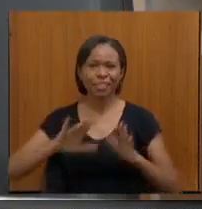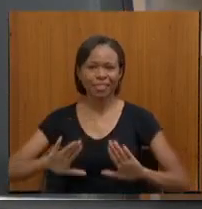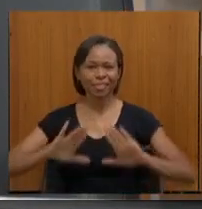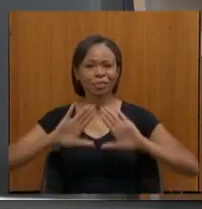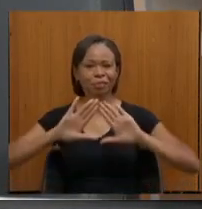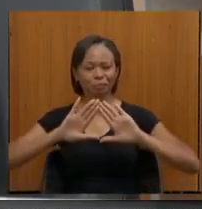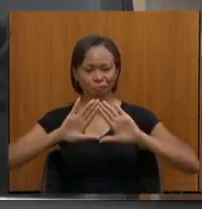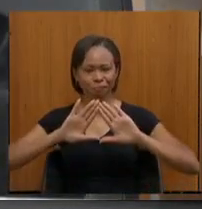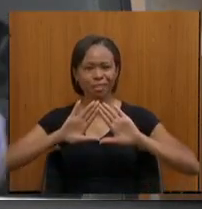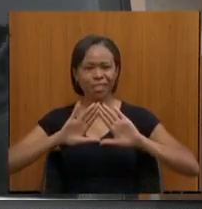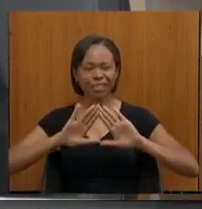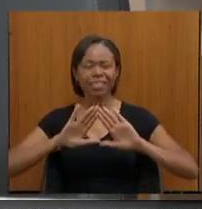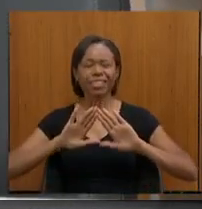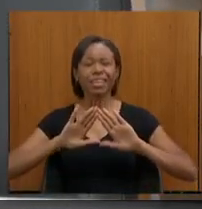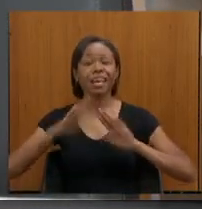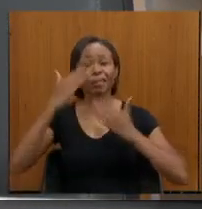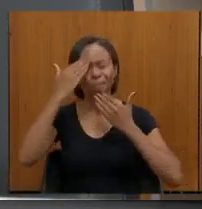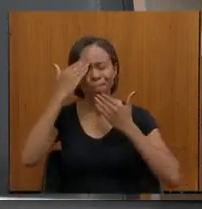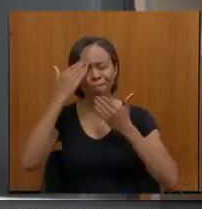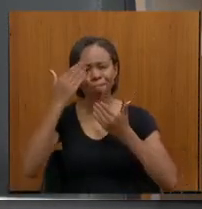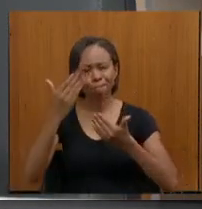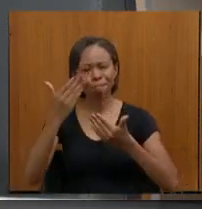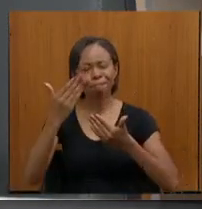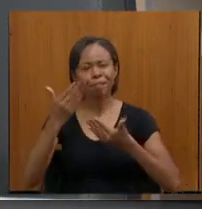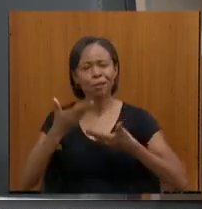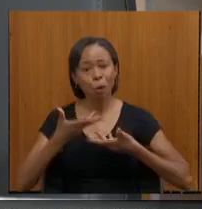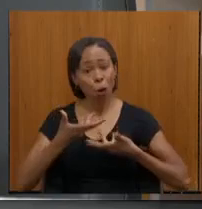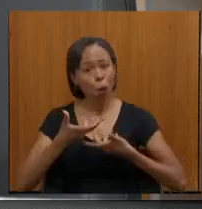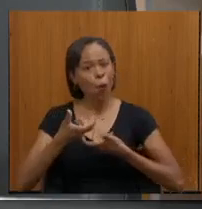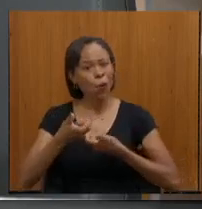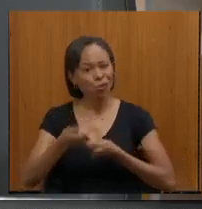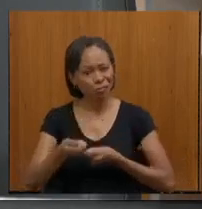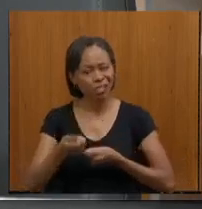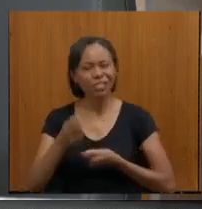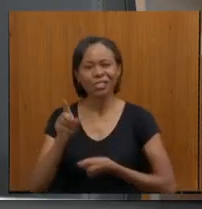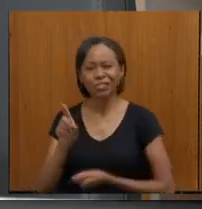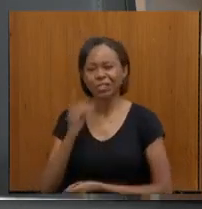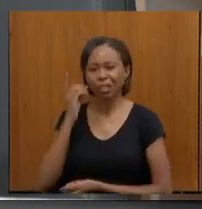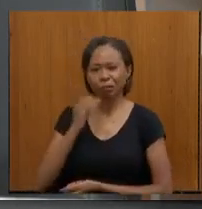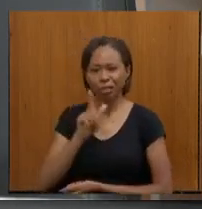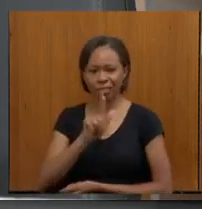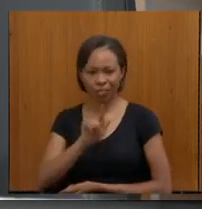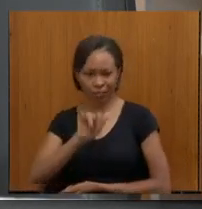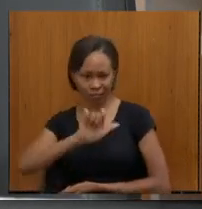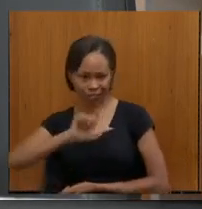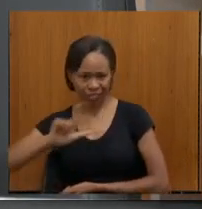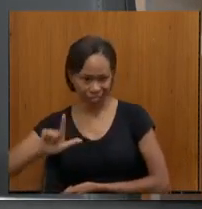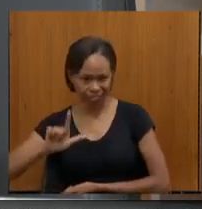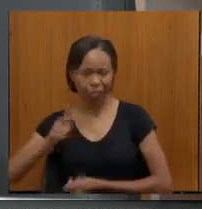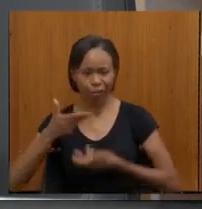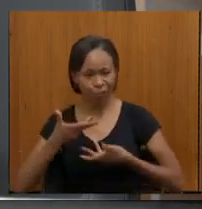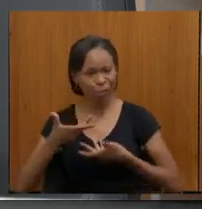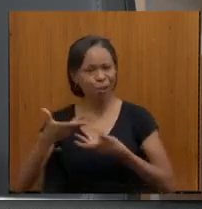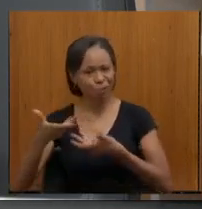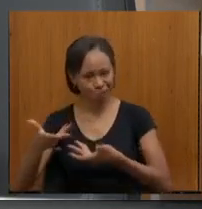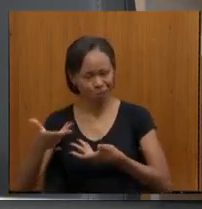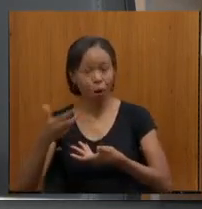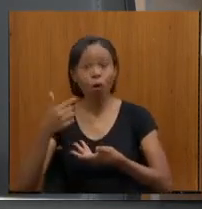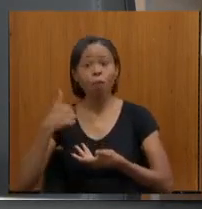Legislativa de Minas Gerais agradeço bastante o convite Nobre Deputado Gil Pereira destaque